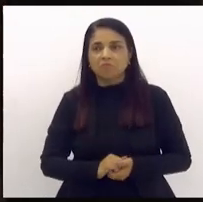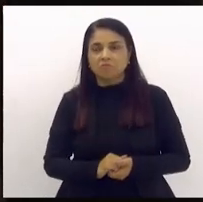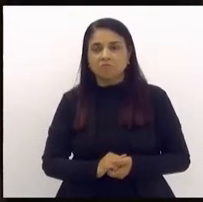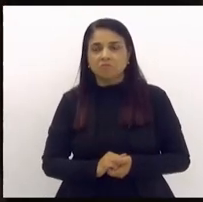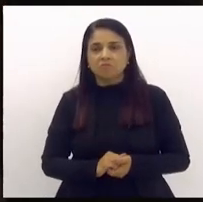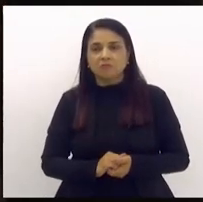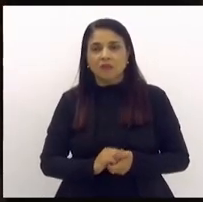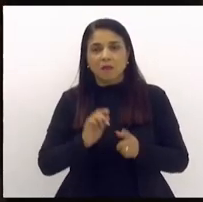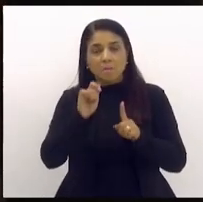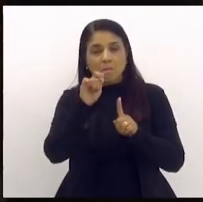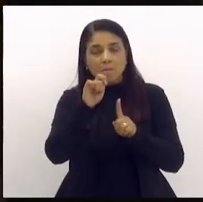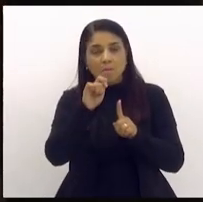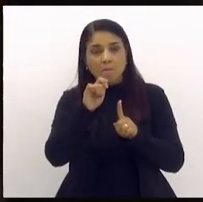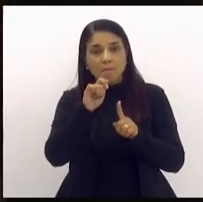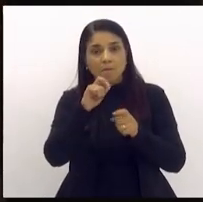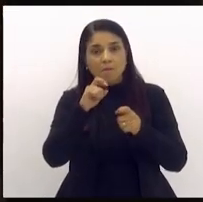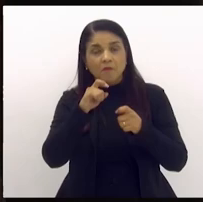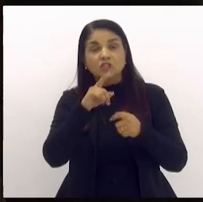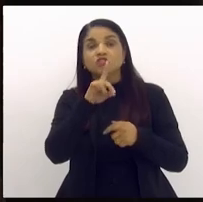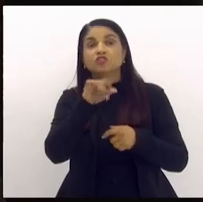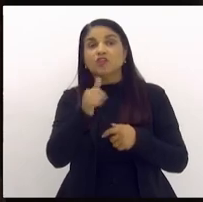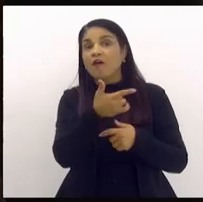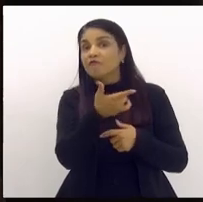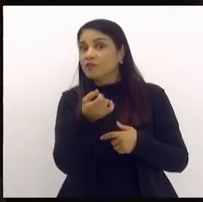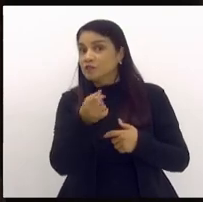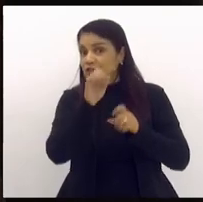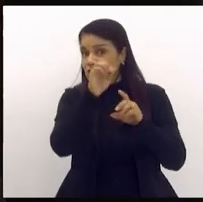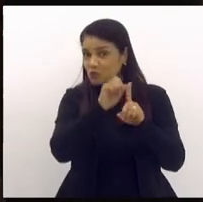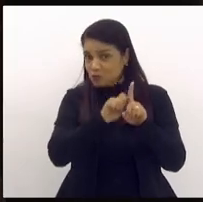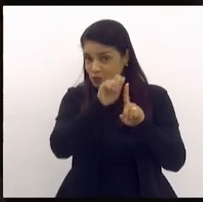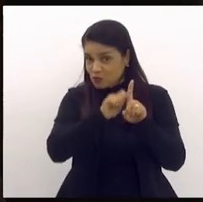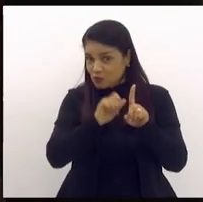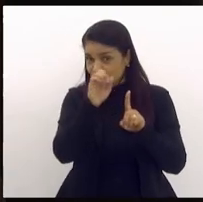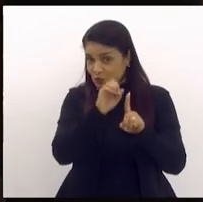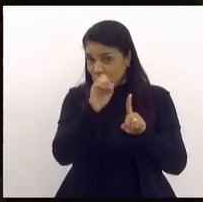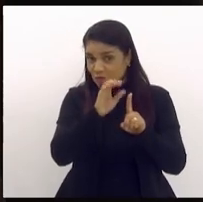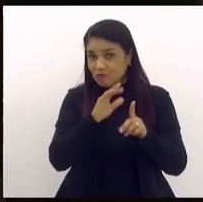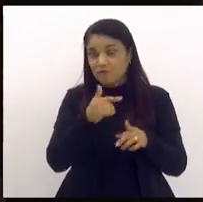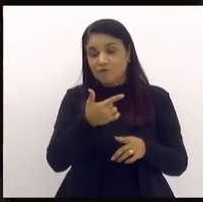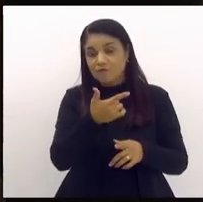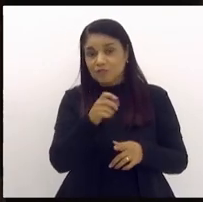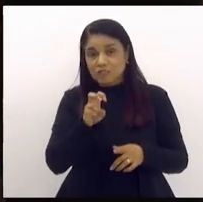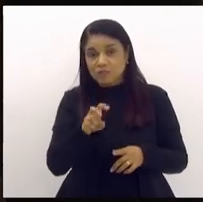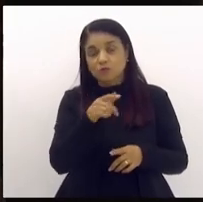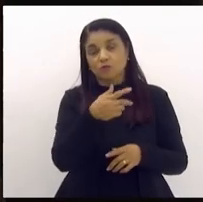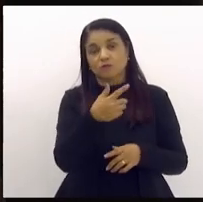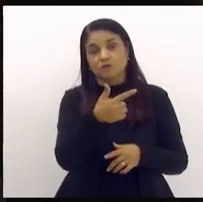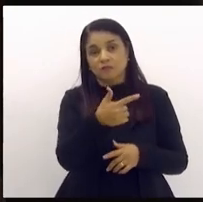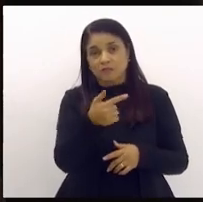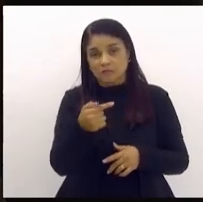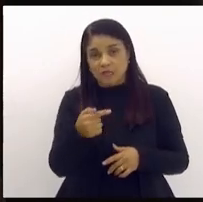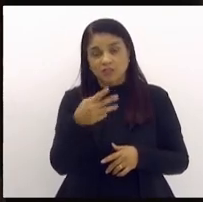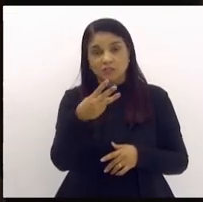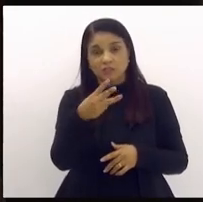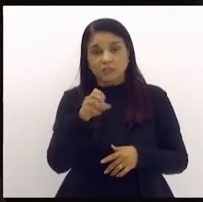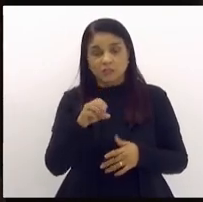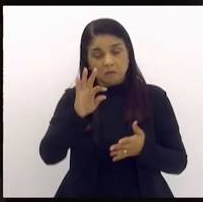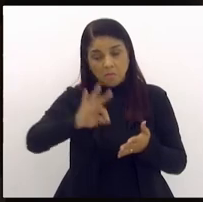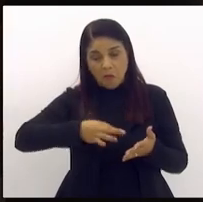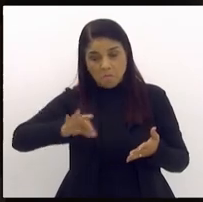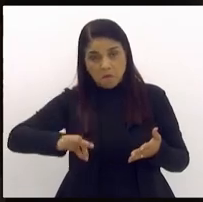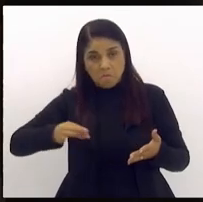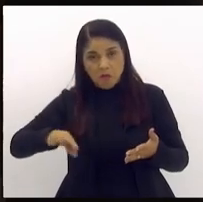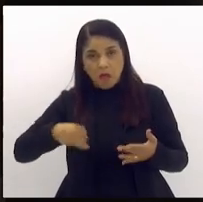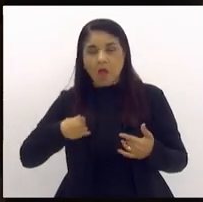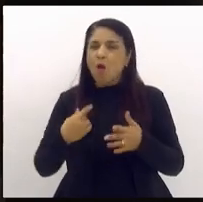Médico já tinha dado dia 20 isso, deputado Antônio Paulo. Médico já tinha assinado dia 25, dia 27, dia 30 o seu ponto. E aí eu